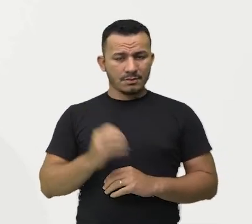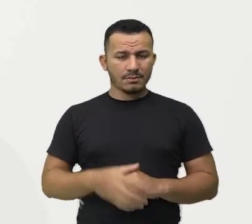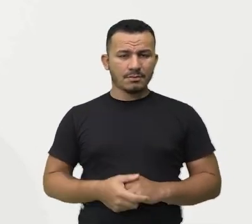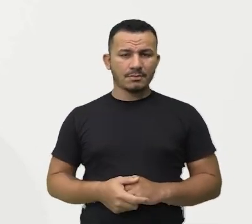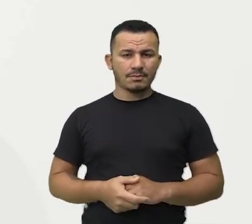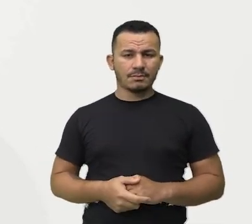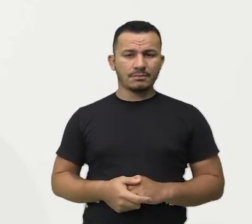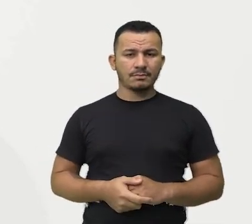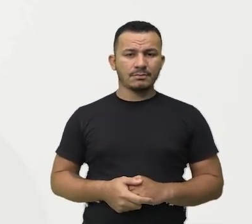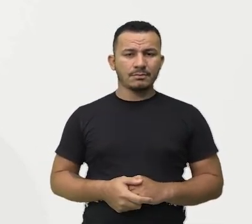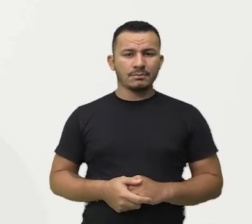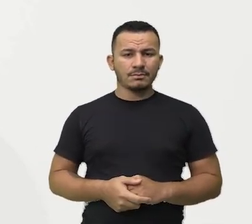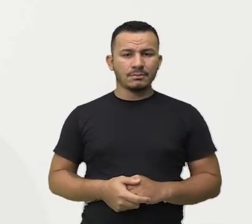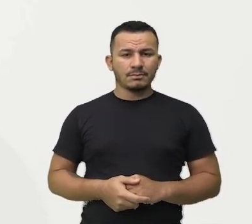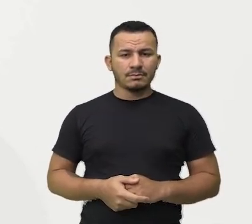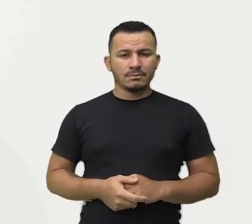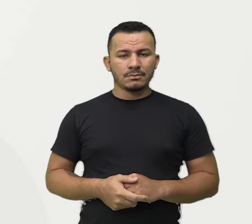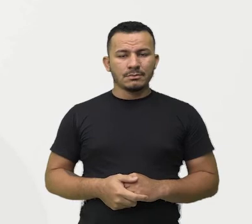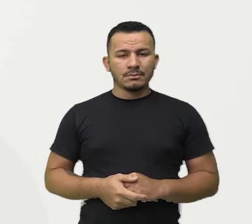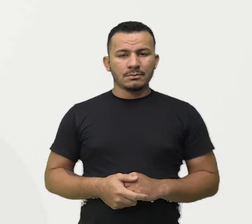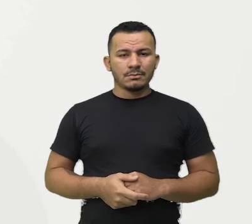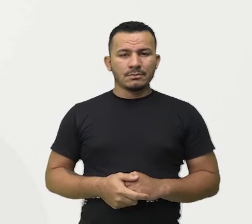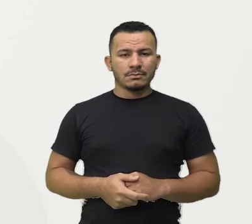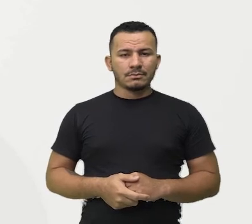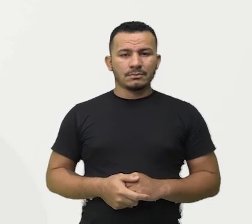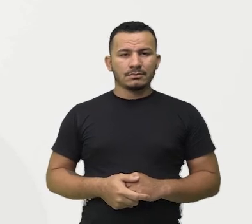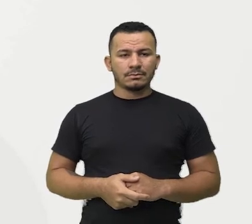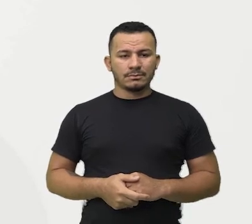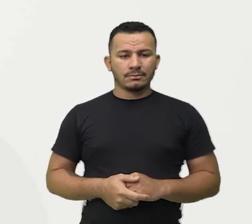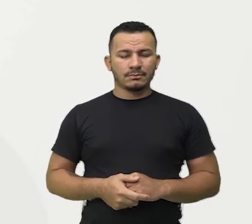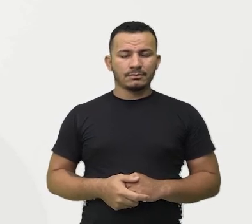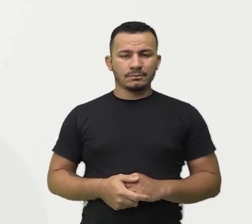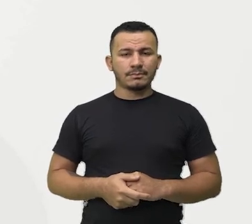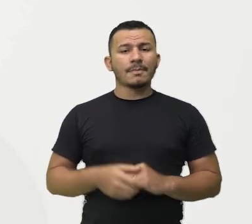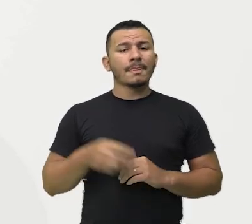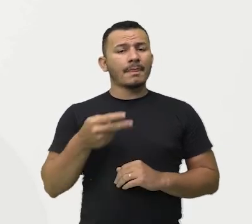comprimento? 540. Vem aqui, ó. 540.